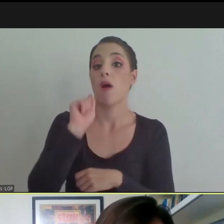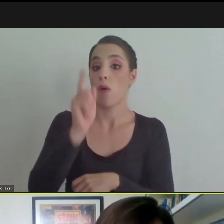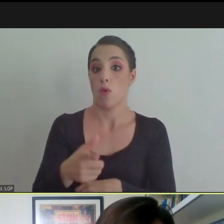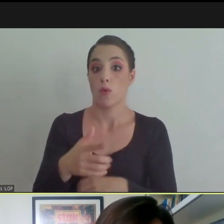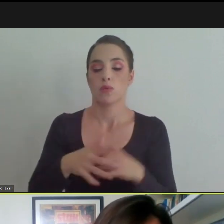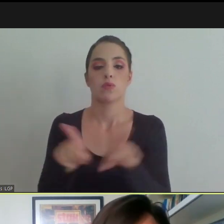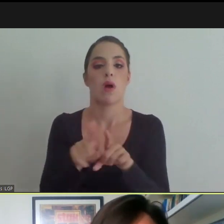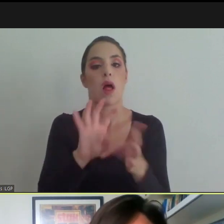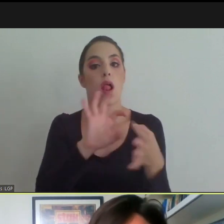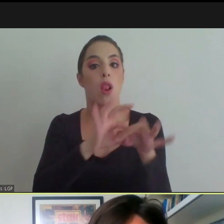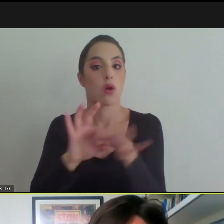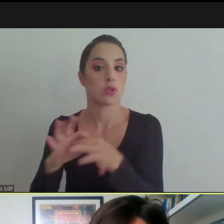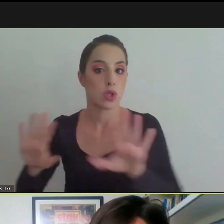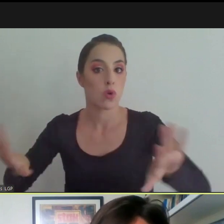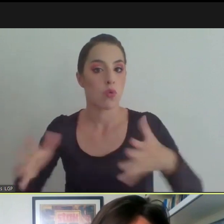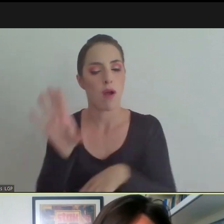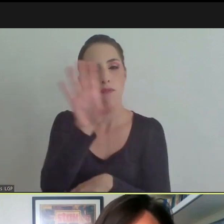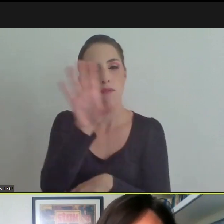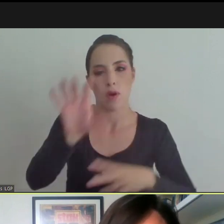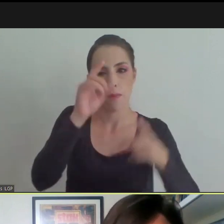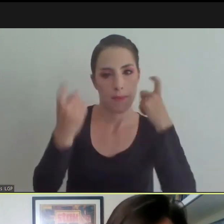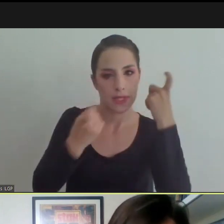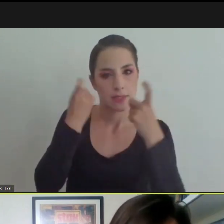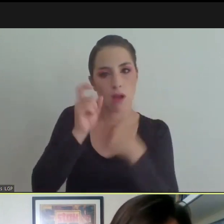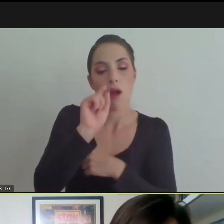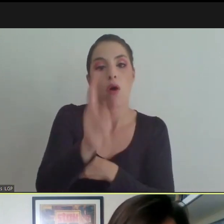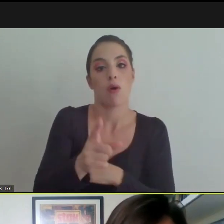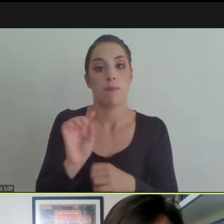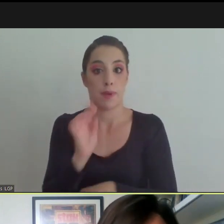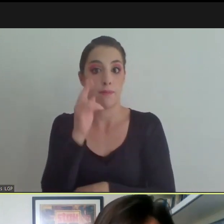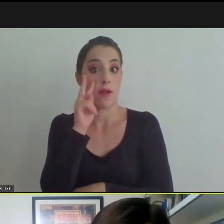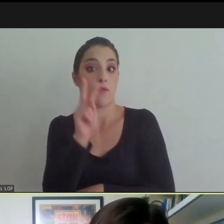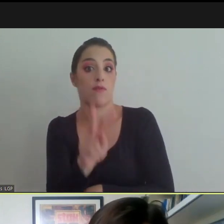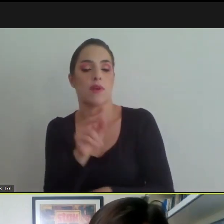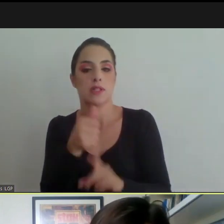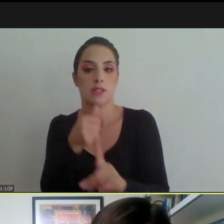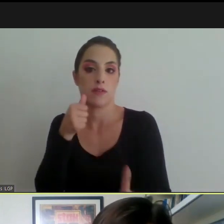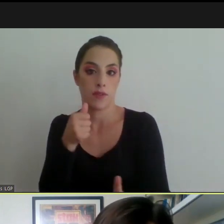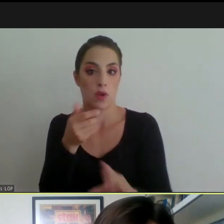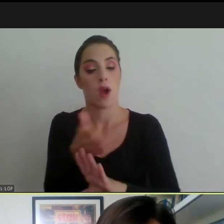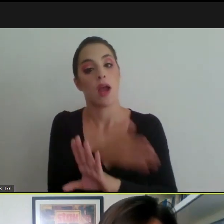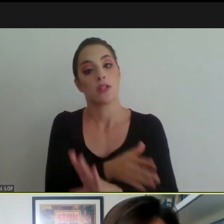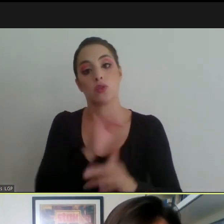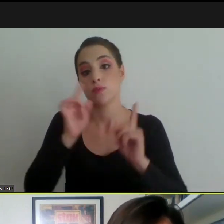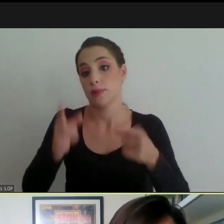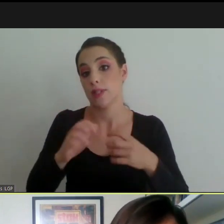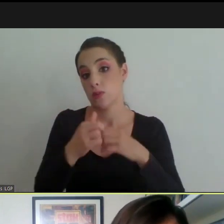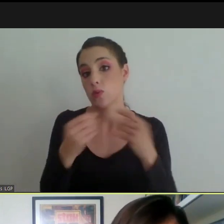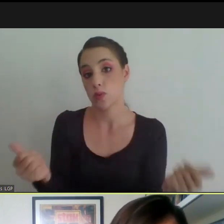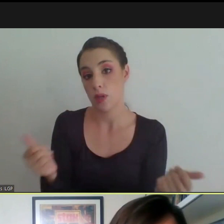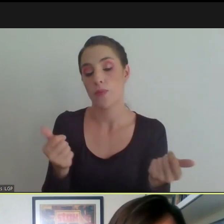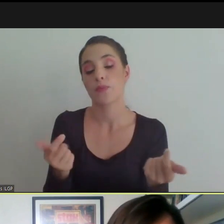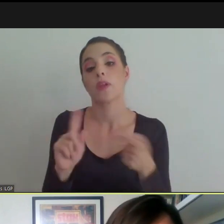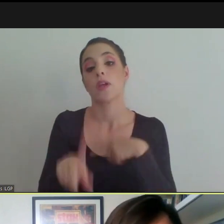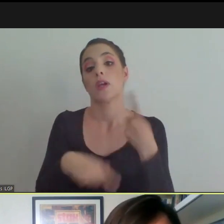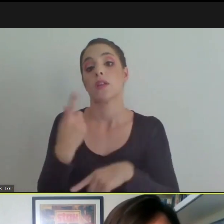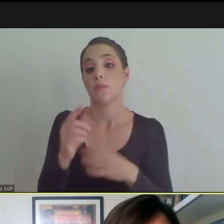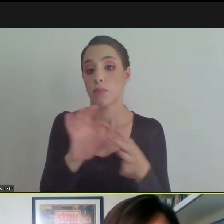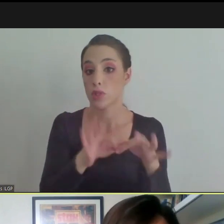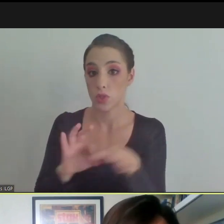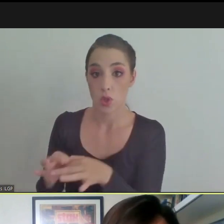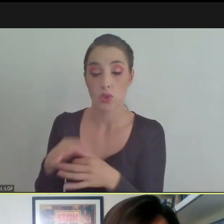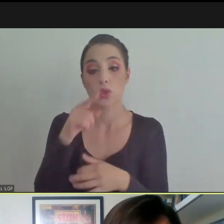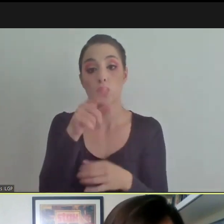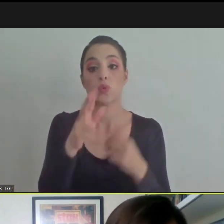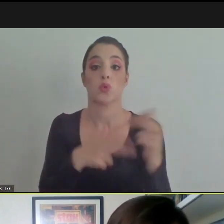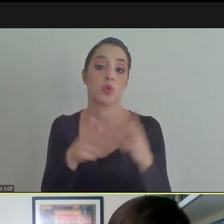design thinking, da forma de pensar do design, em que você primeiro olha para o desafio antes de partir para a solução, e a lógica de que você constrói para